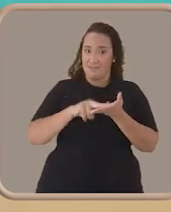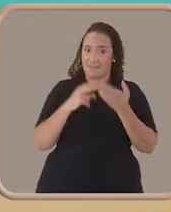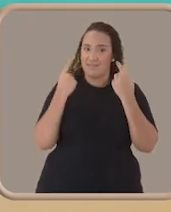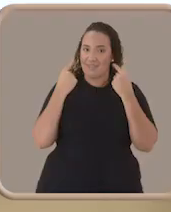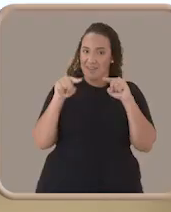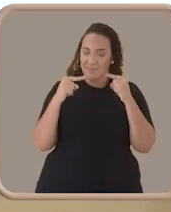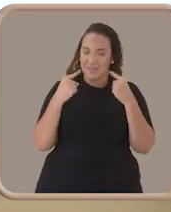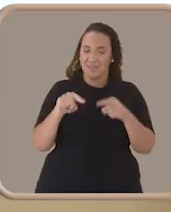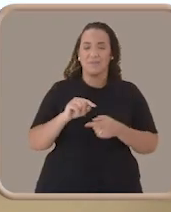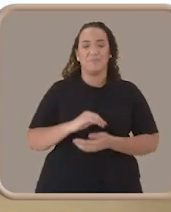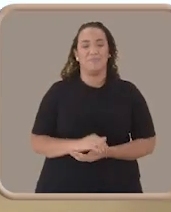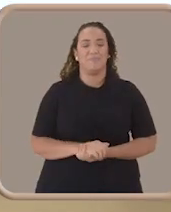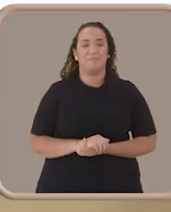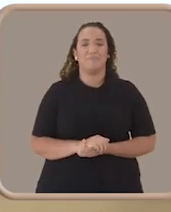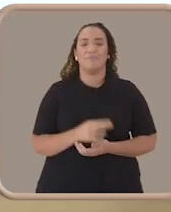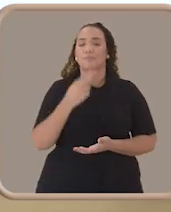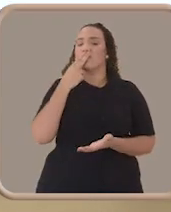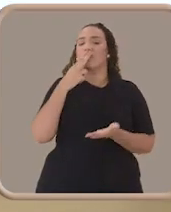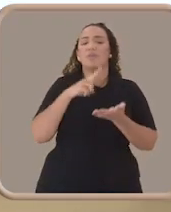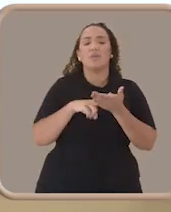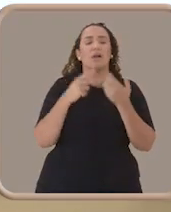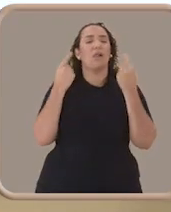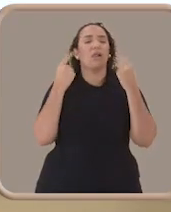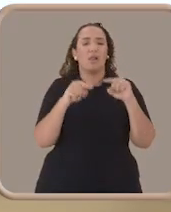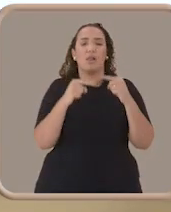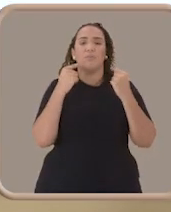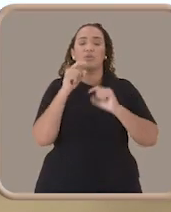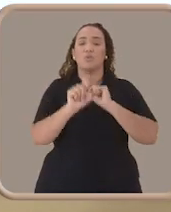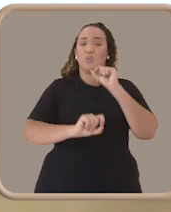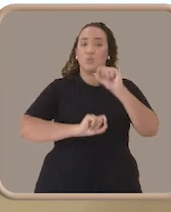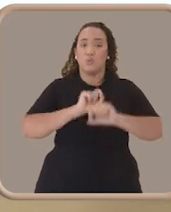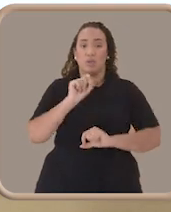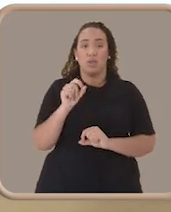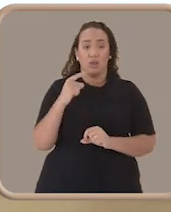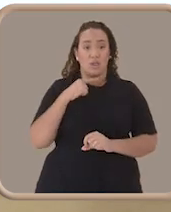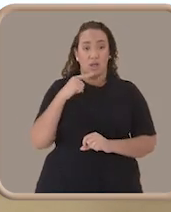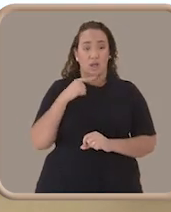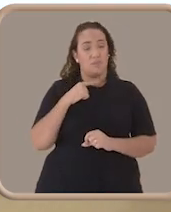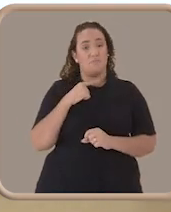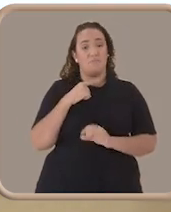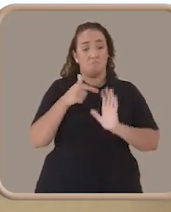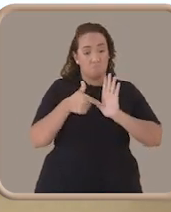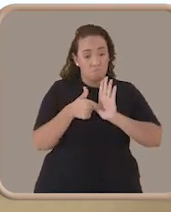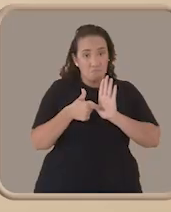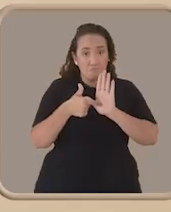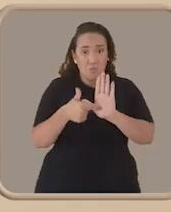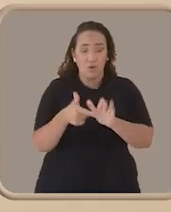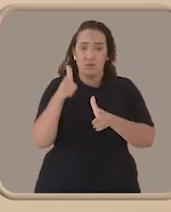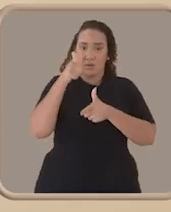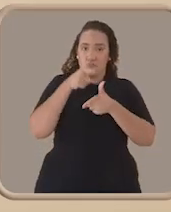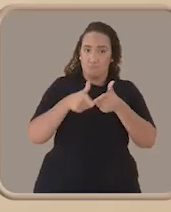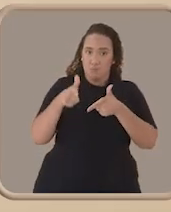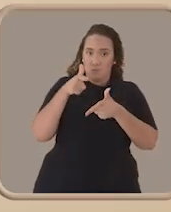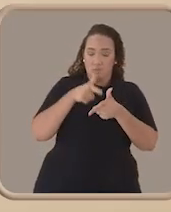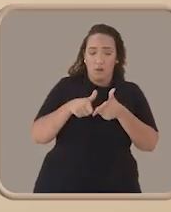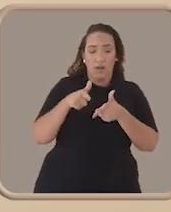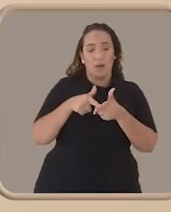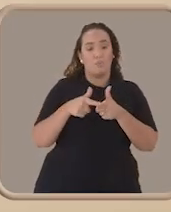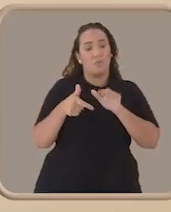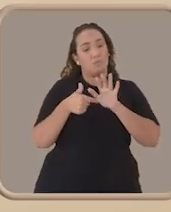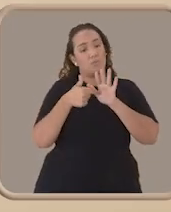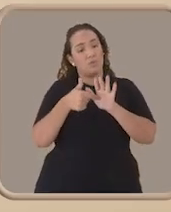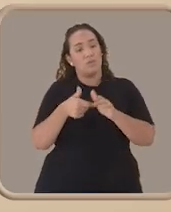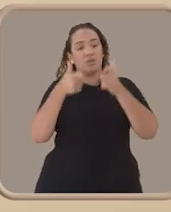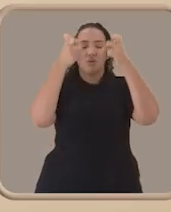carta? A carta de reclamação é usada para expor, ou seja, mostrar um problema, descrevendo